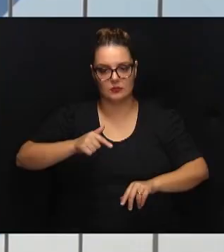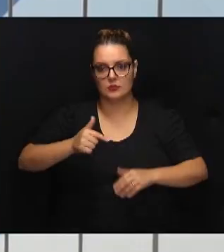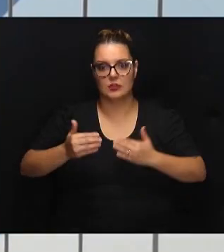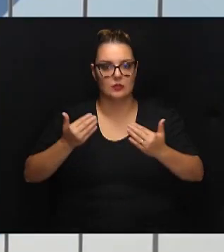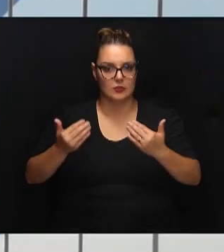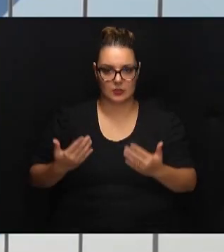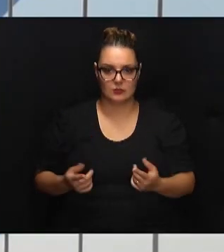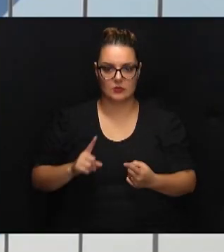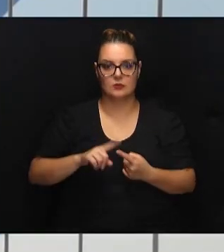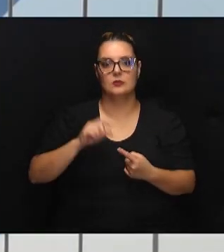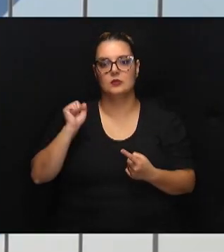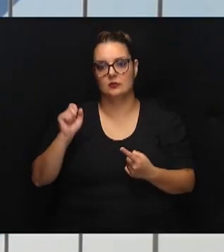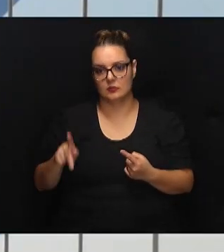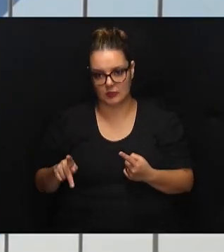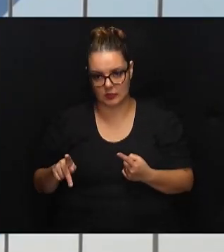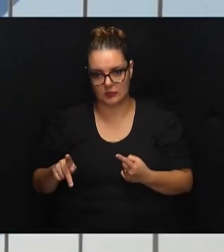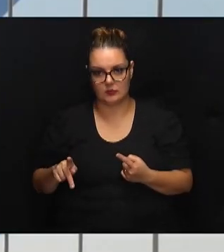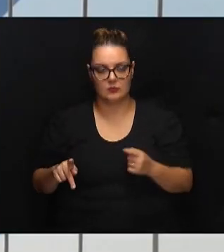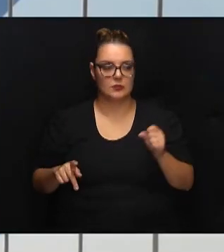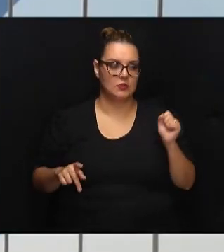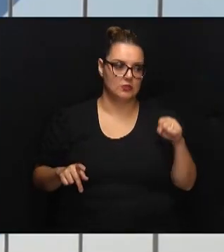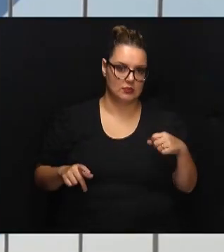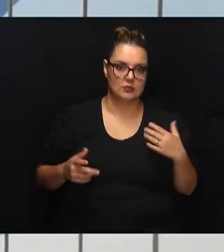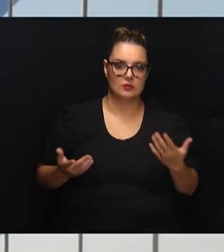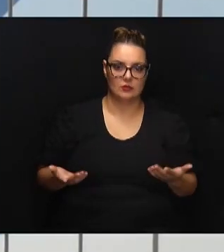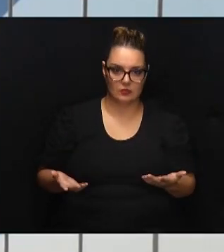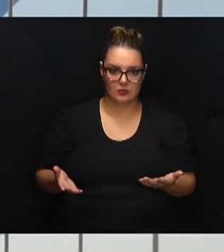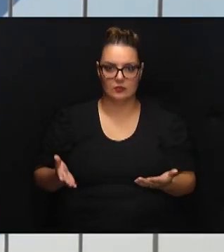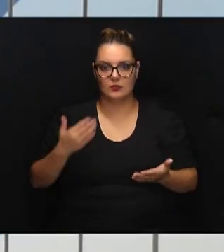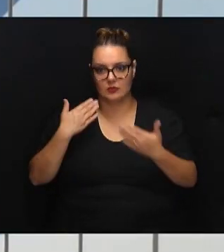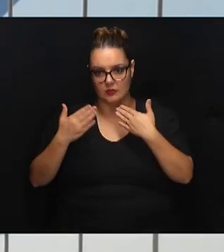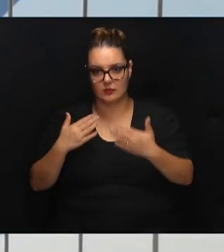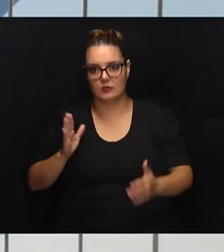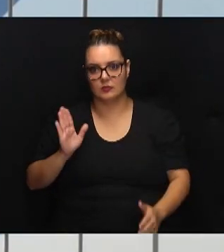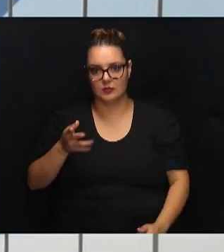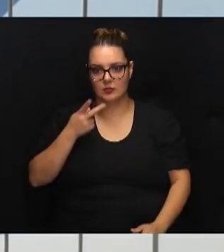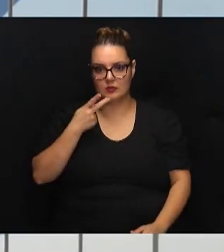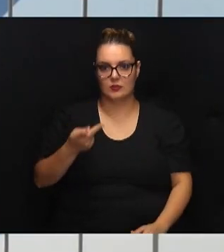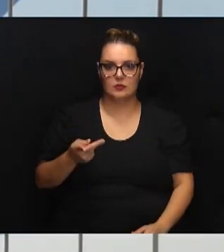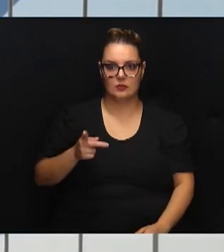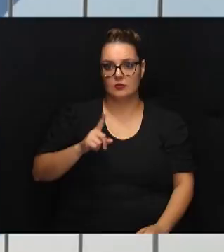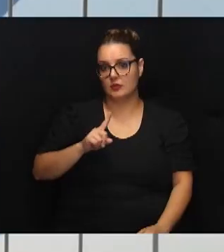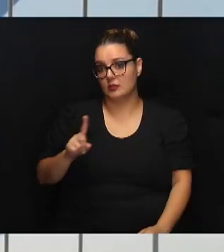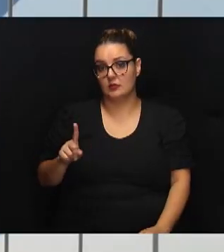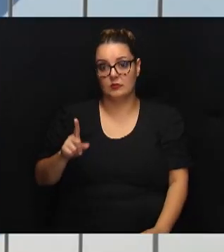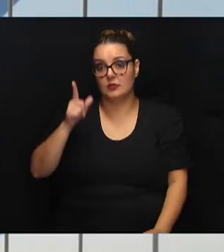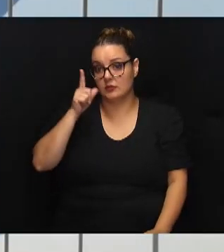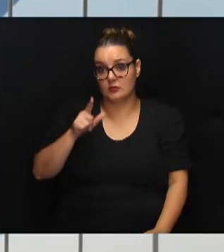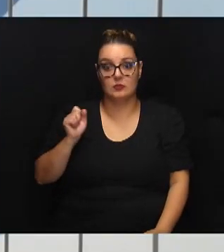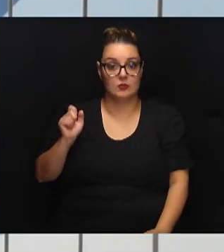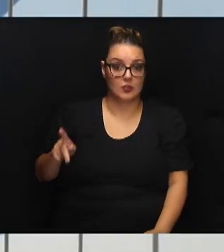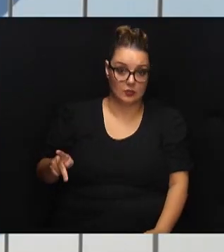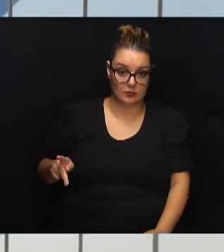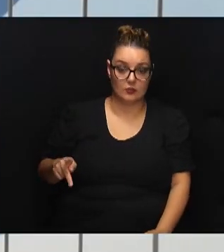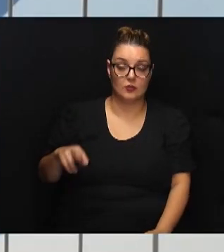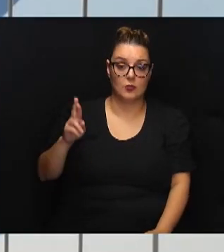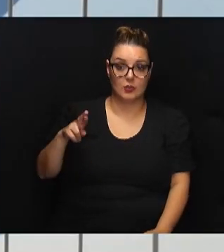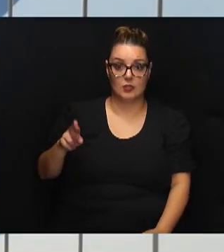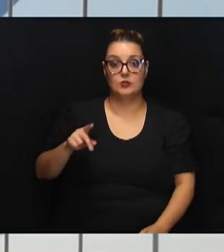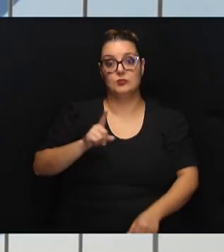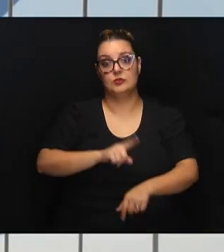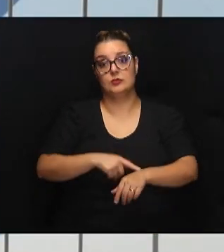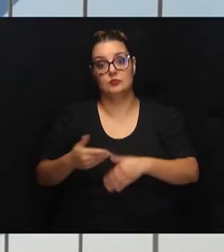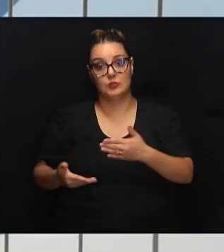tanto na aposentadoria, Sim. que a gente já conversamos sobre isso, né? Ele não vai, talvez, conseguir aposentar por conta daquele tempo de